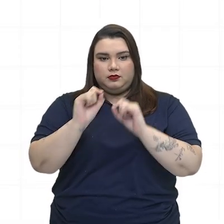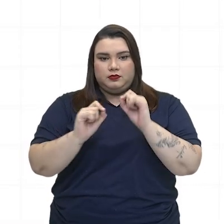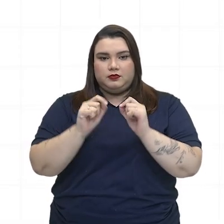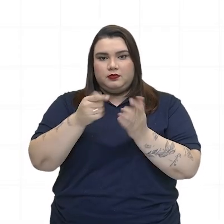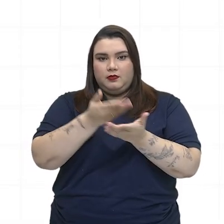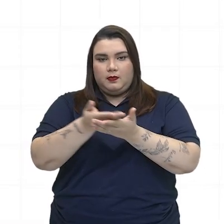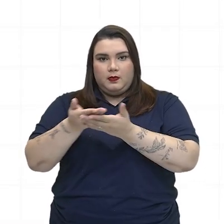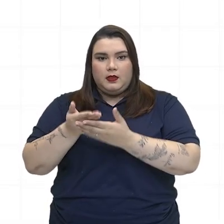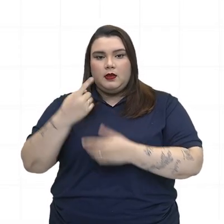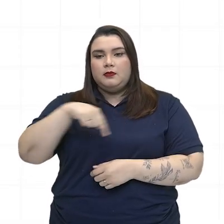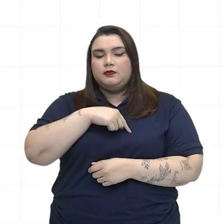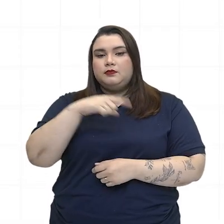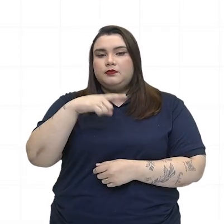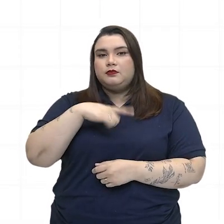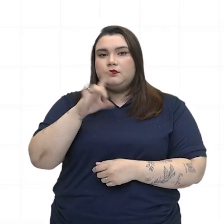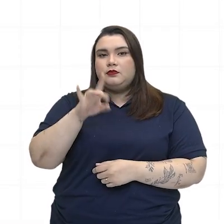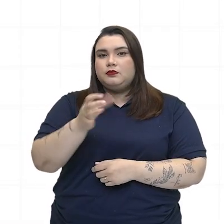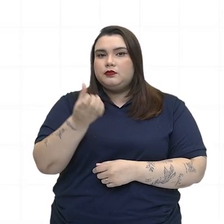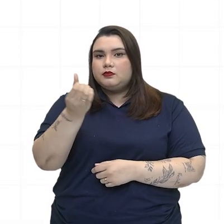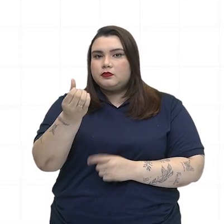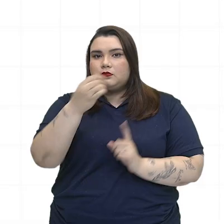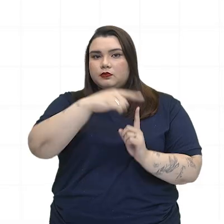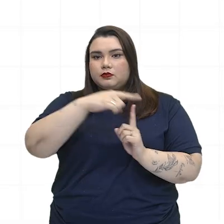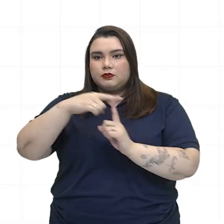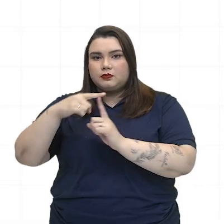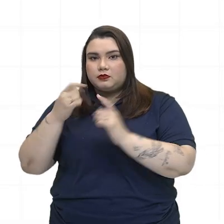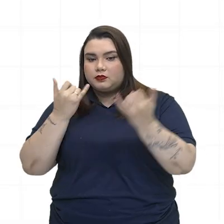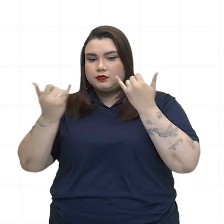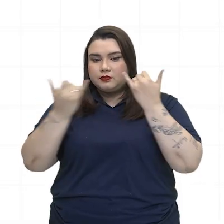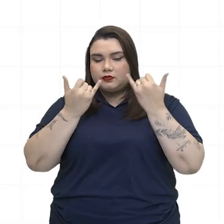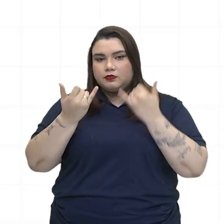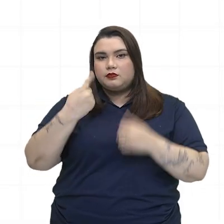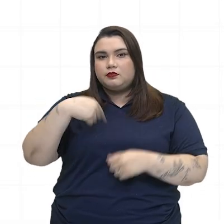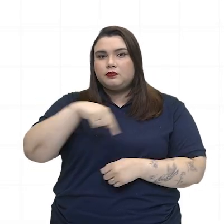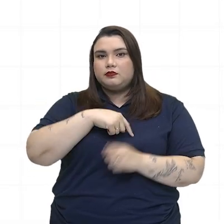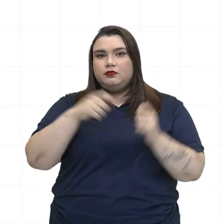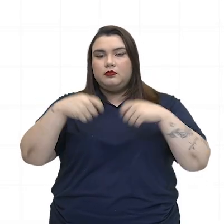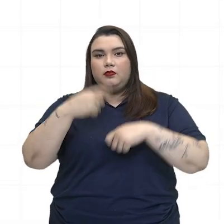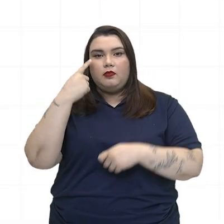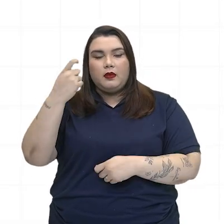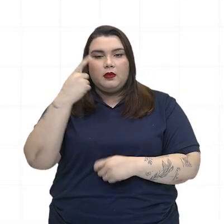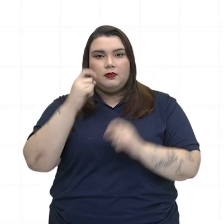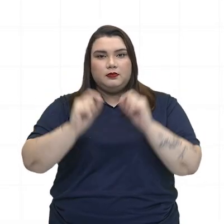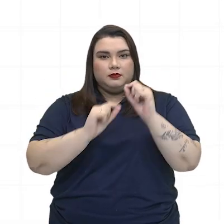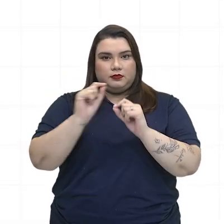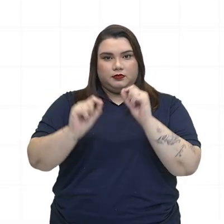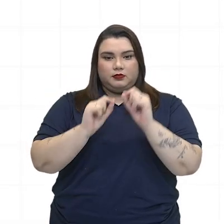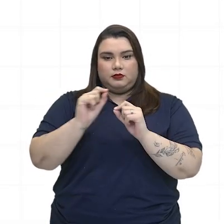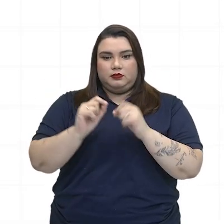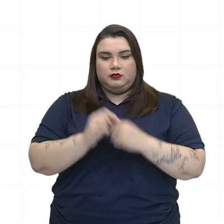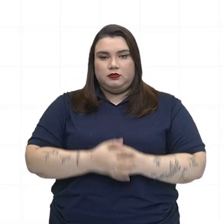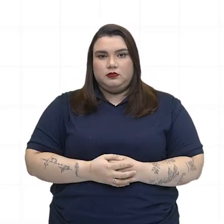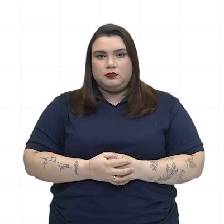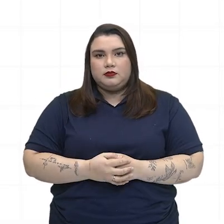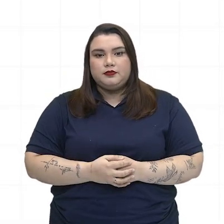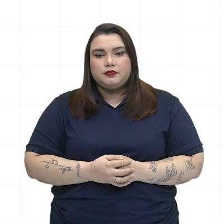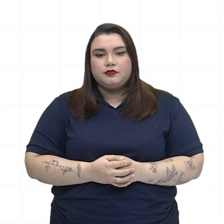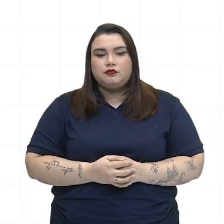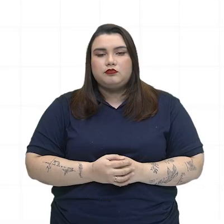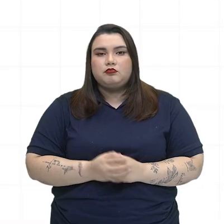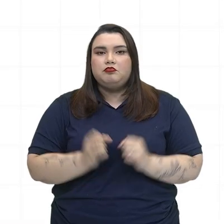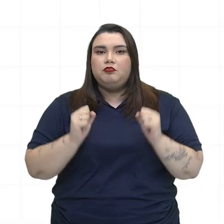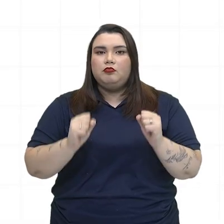caso aqui, nós temos apenas 6 classes de dados, né? Também poderia ser interessante, né, você fazer aqui uma